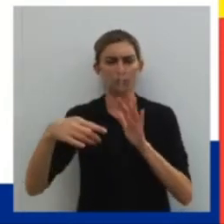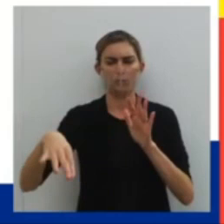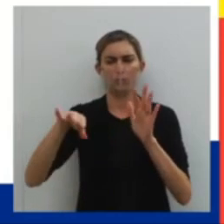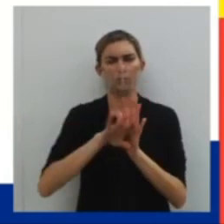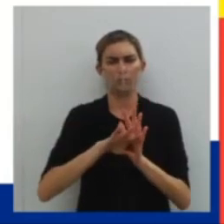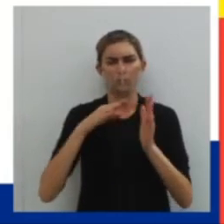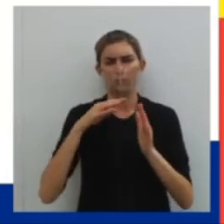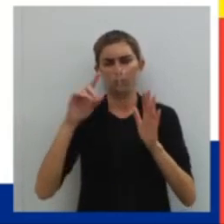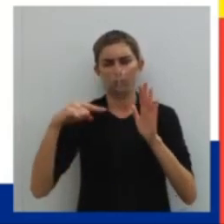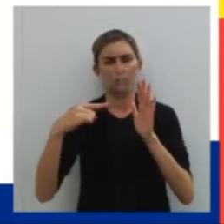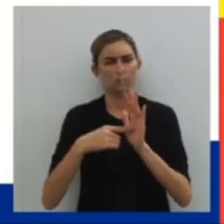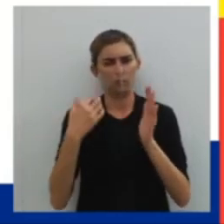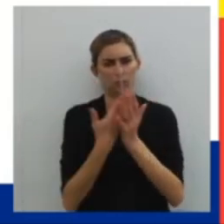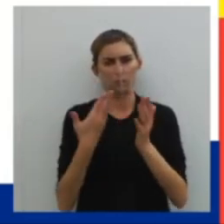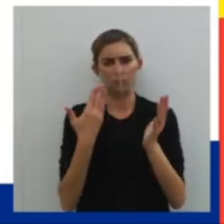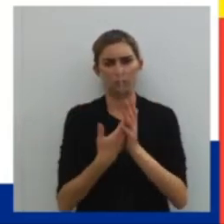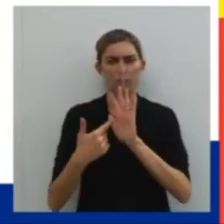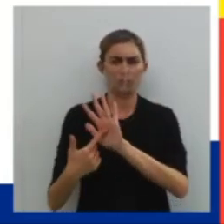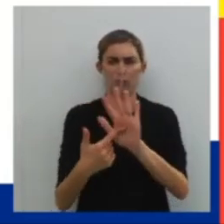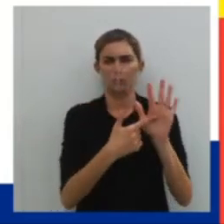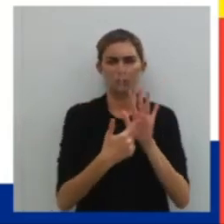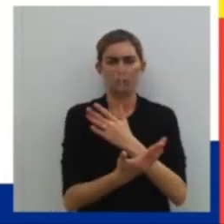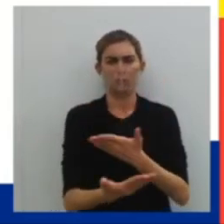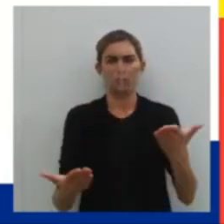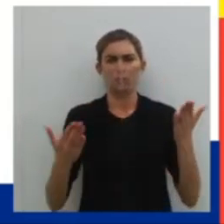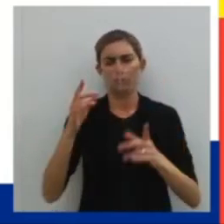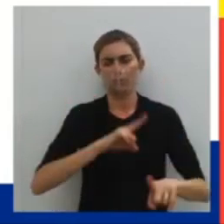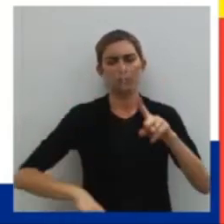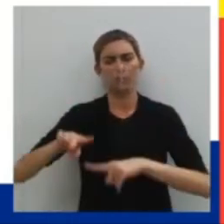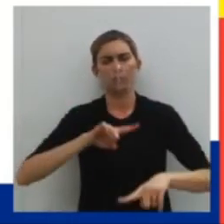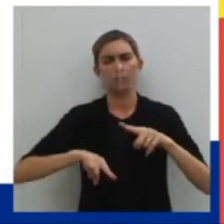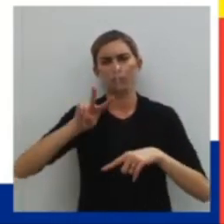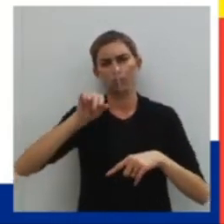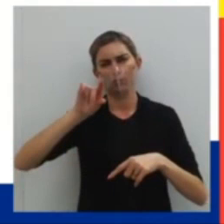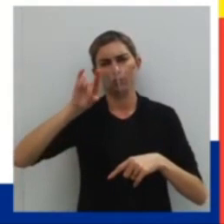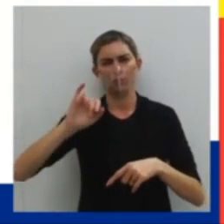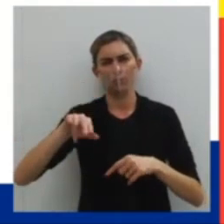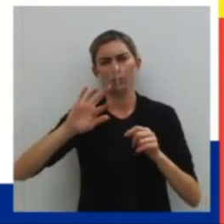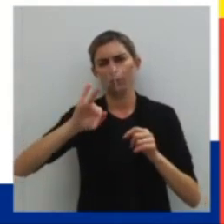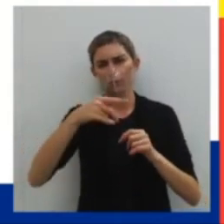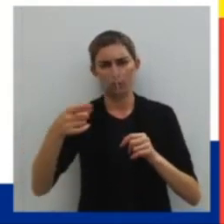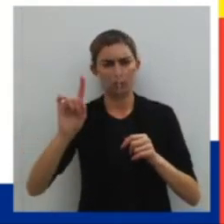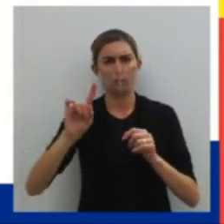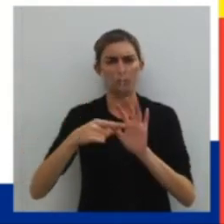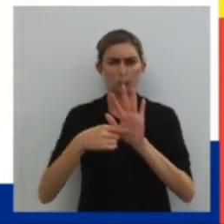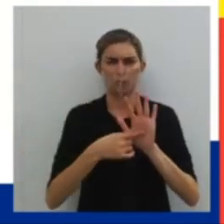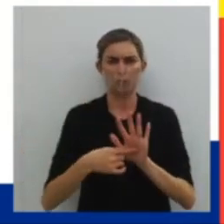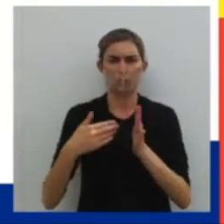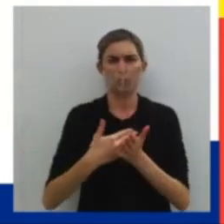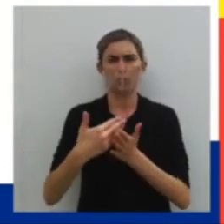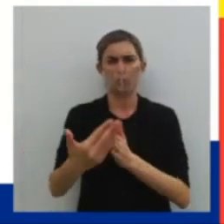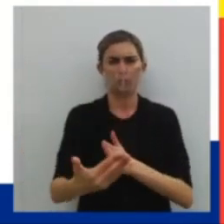no nosso objetivo da aula, que é apresentar para você o domínio de validade de funções, tá certo? A